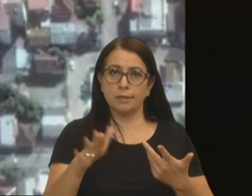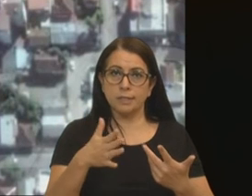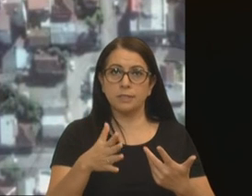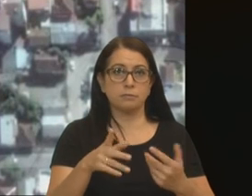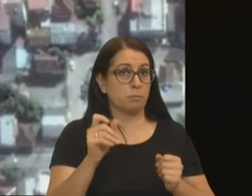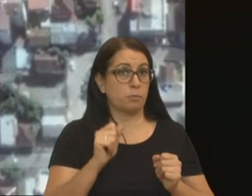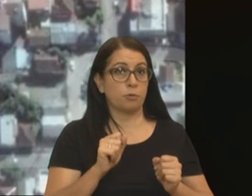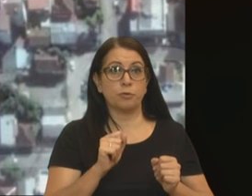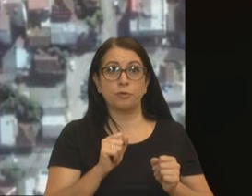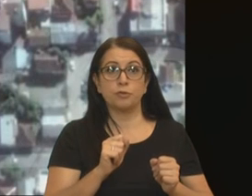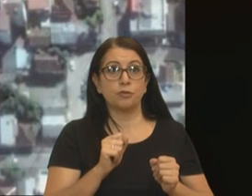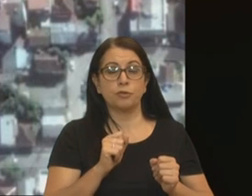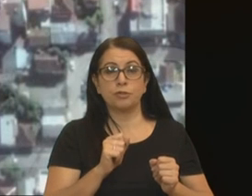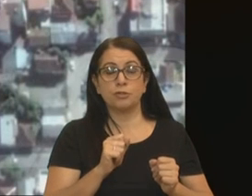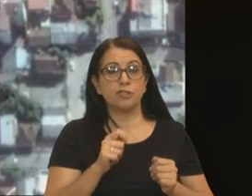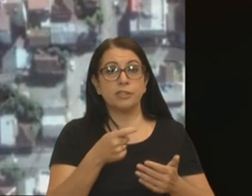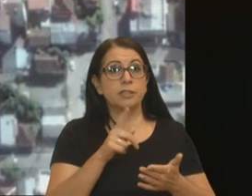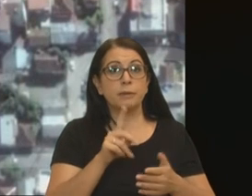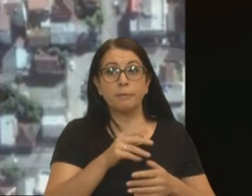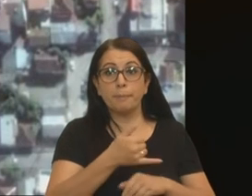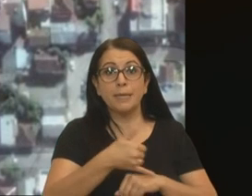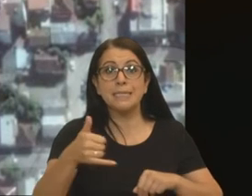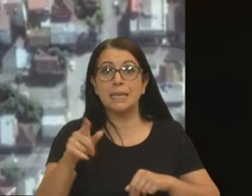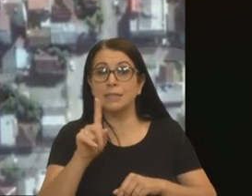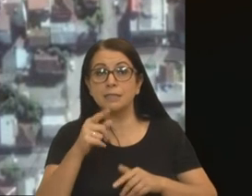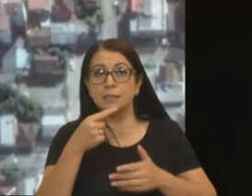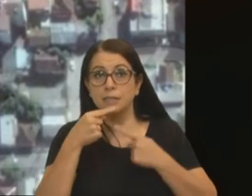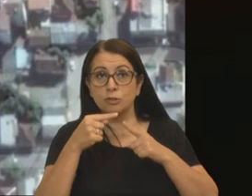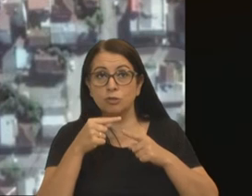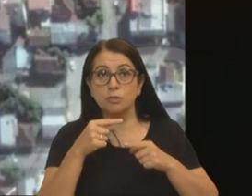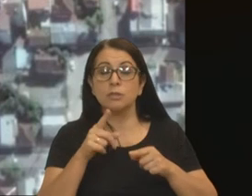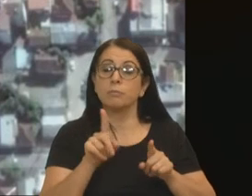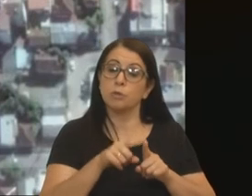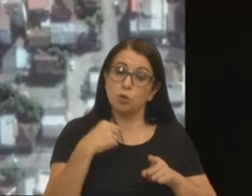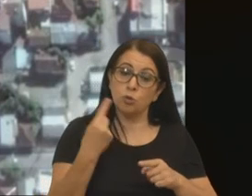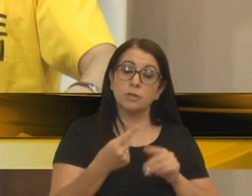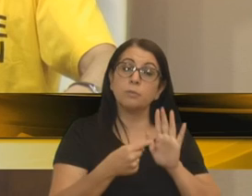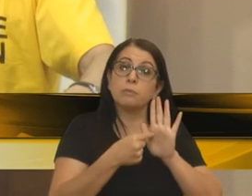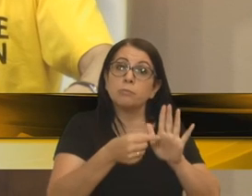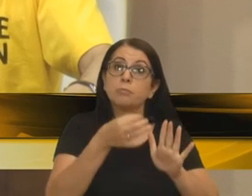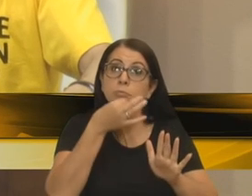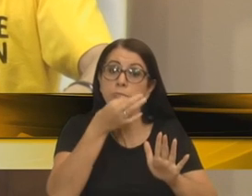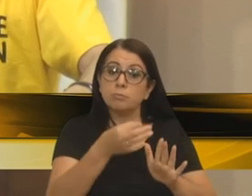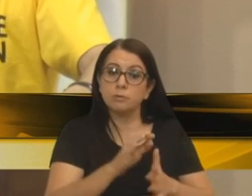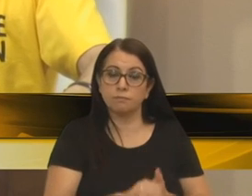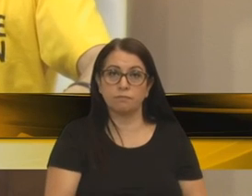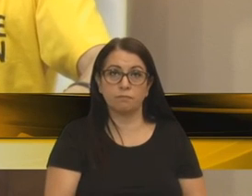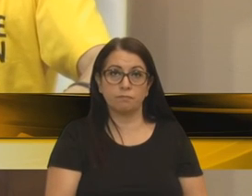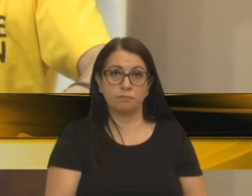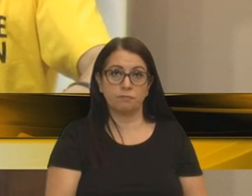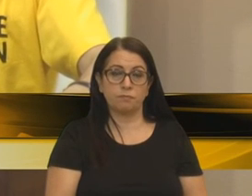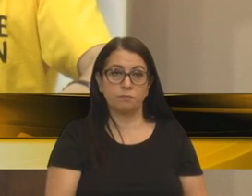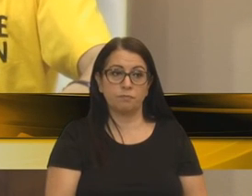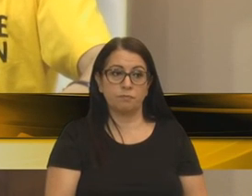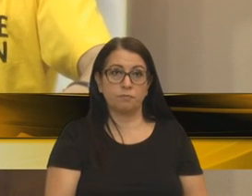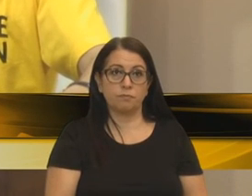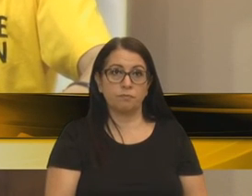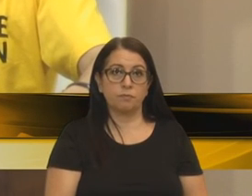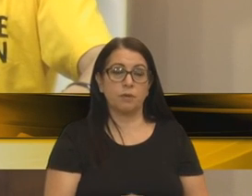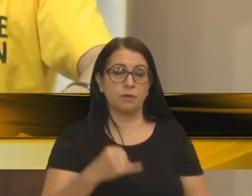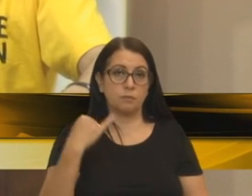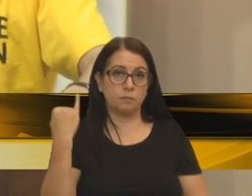não pode passar sem cobrar algumas coisas, sem criticar. Mas aqui nós estamos dando uma sugestão